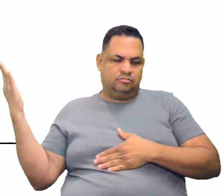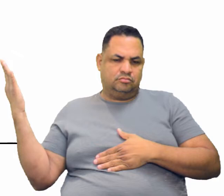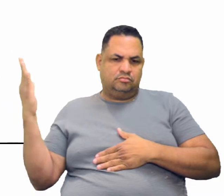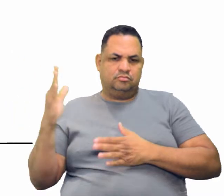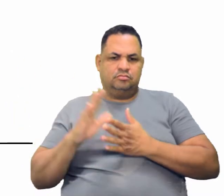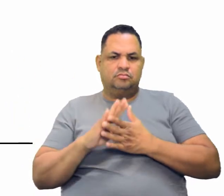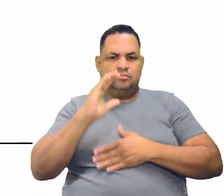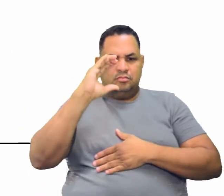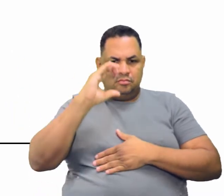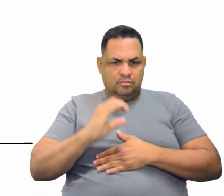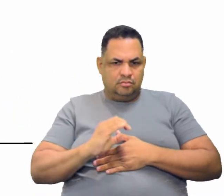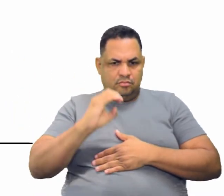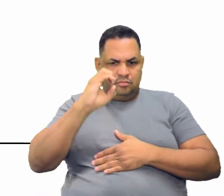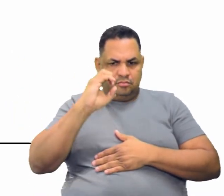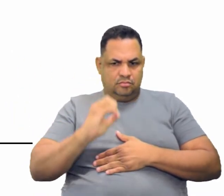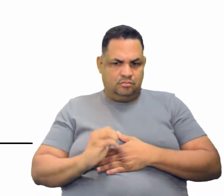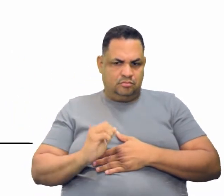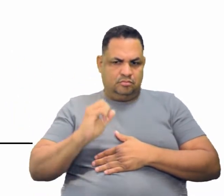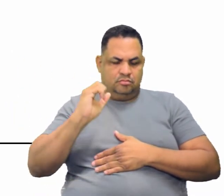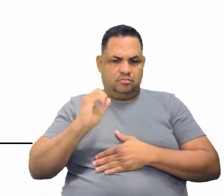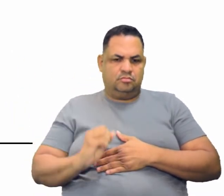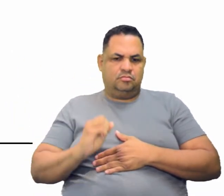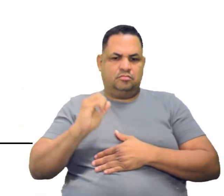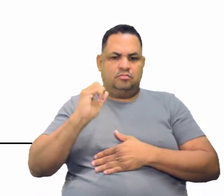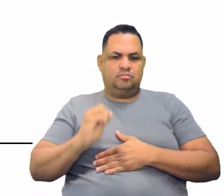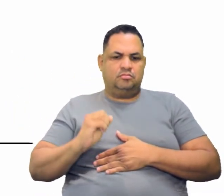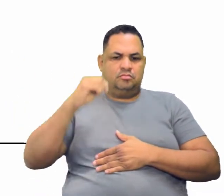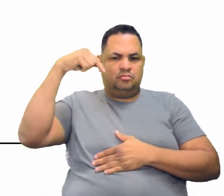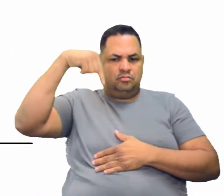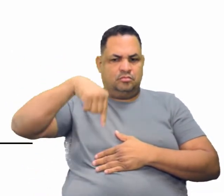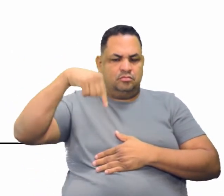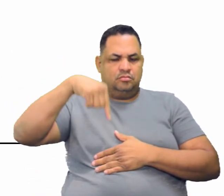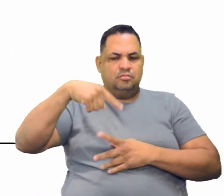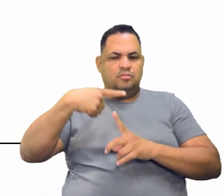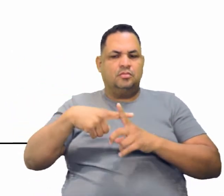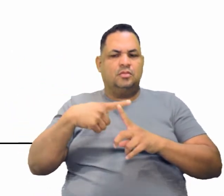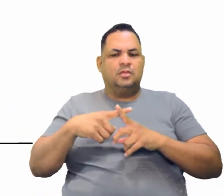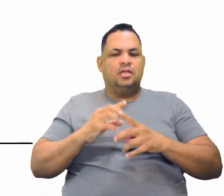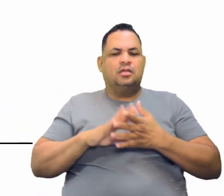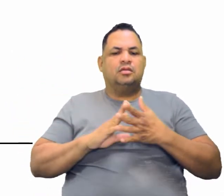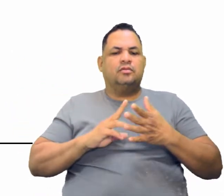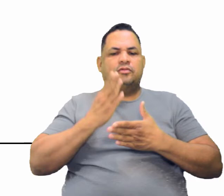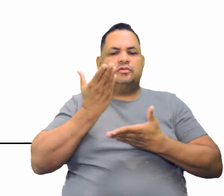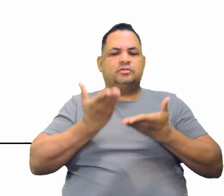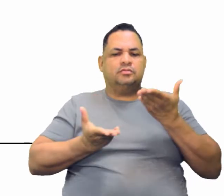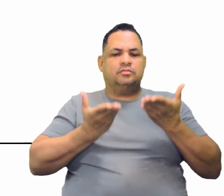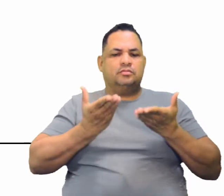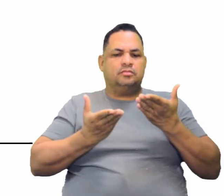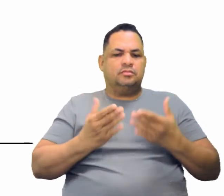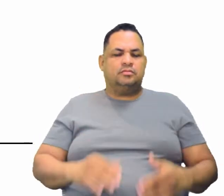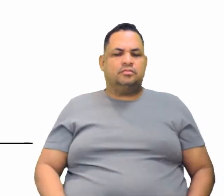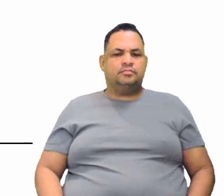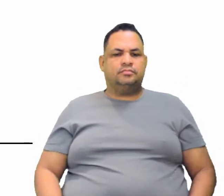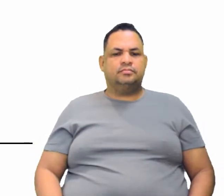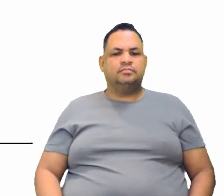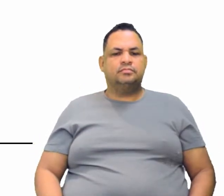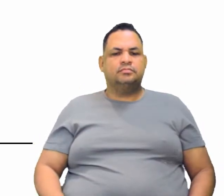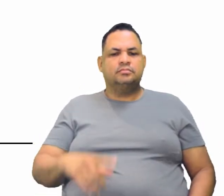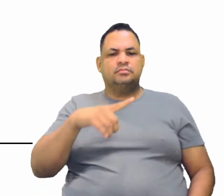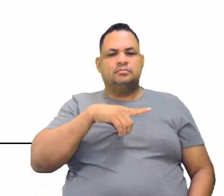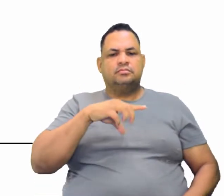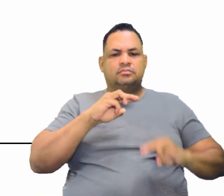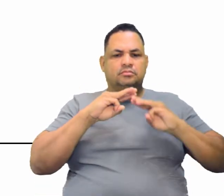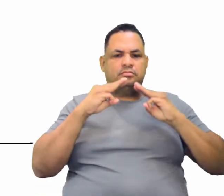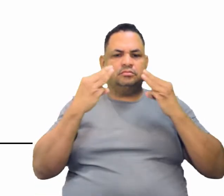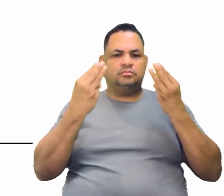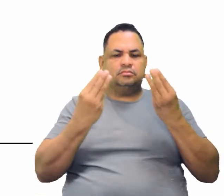vai puxar o outro para baixo por causa da força-peso desse bloco, certo? Isso aqui tem uma